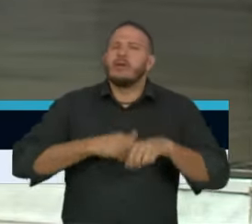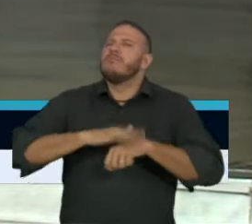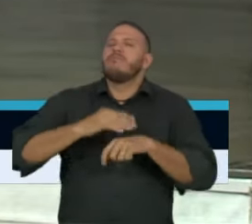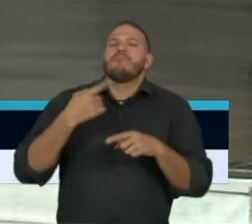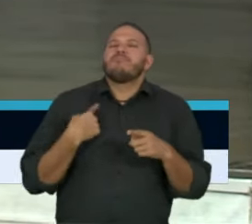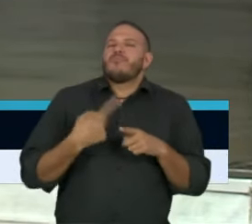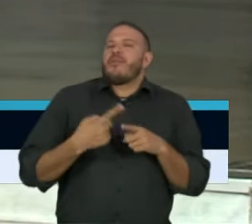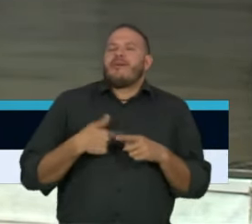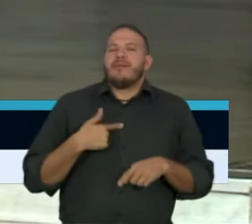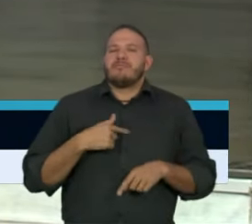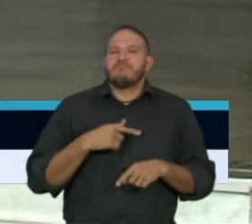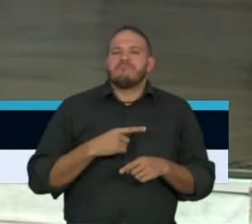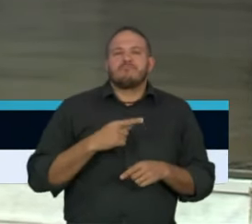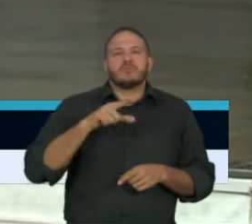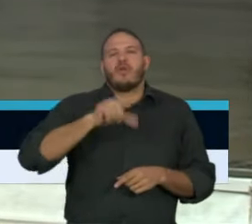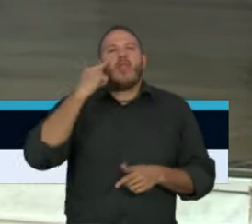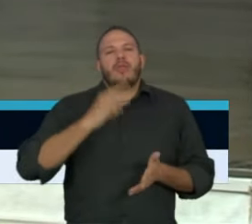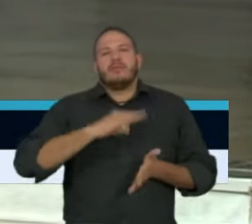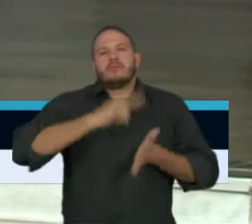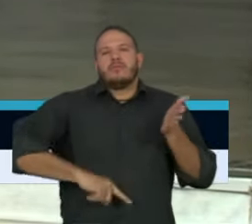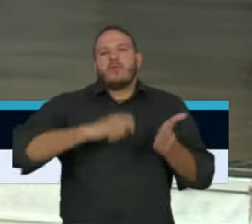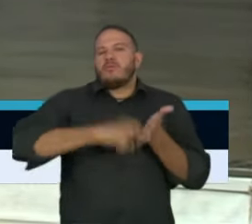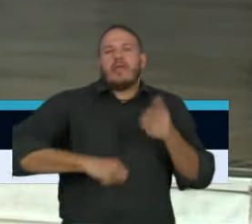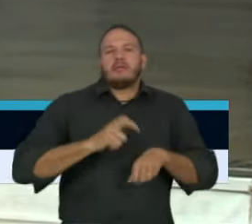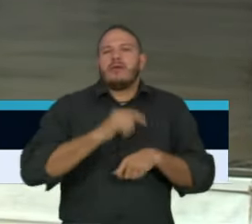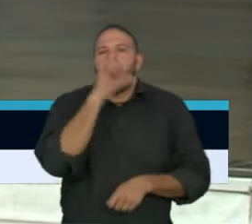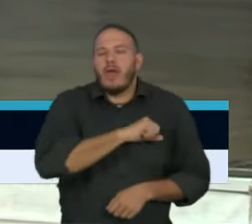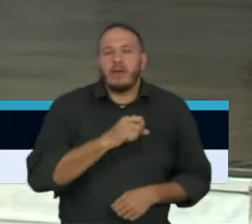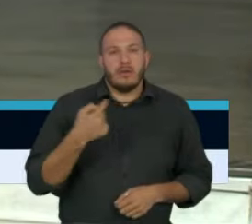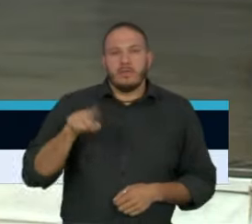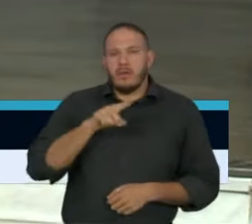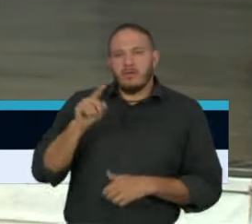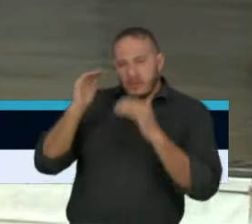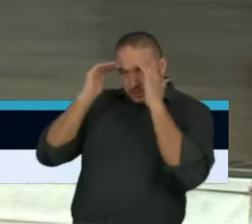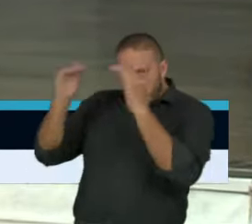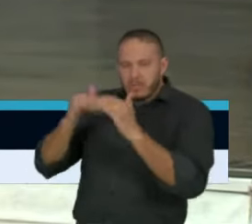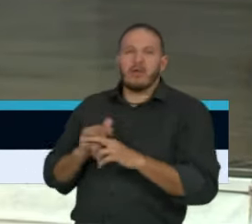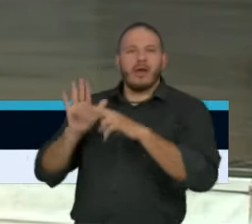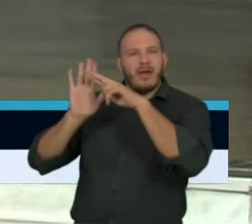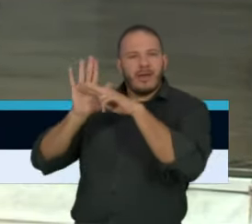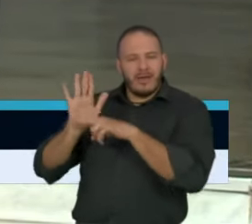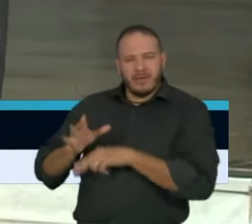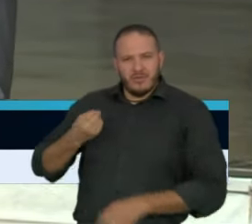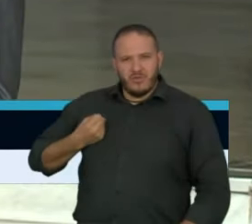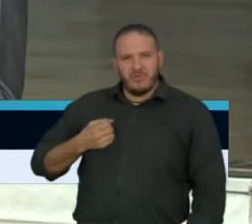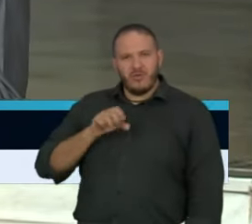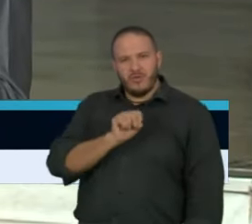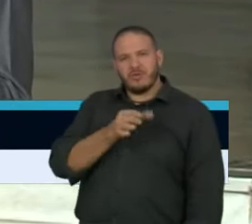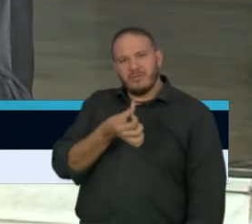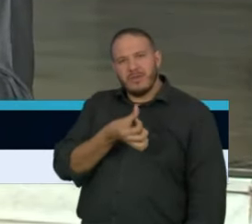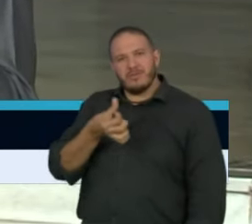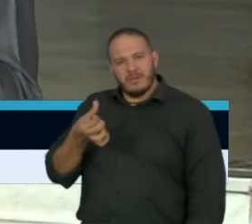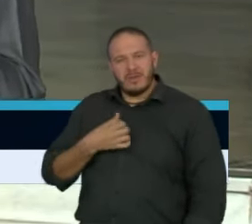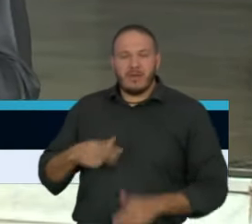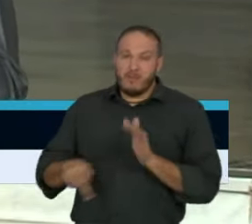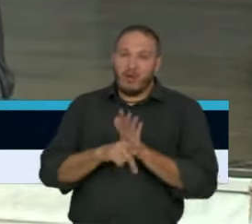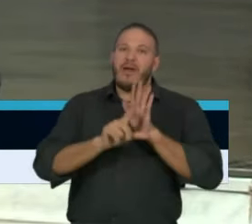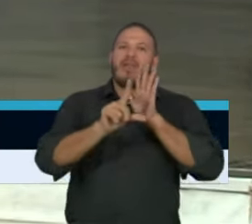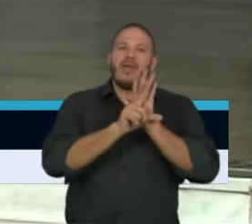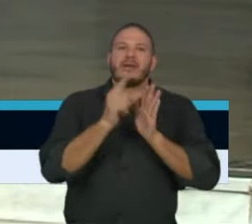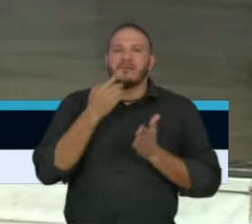escolheram fazer contratação por contrato emergencial e não seguir as regras da 8666, que é a Lei de Licitações.